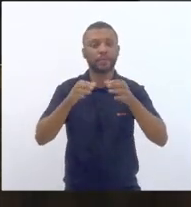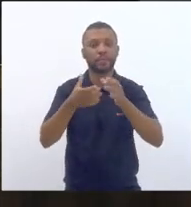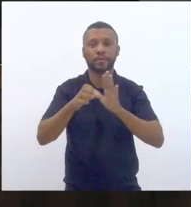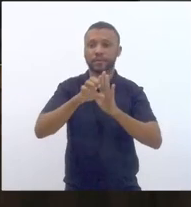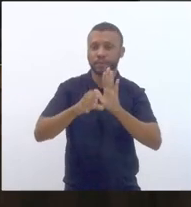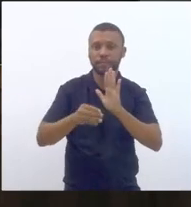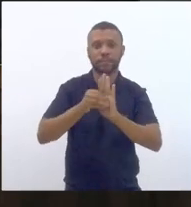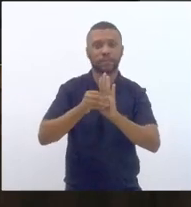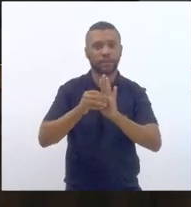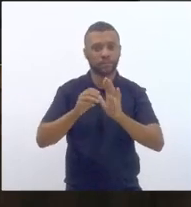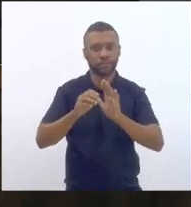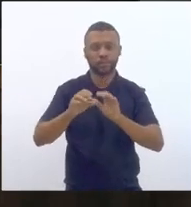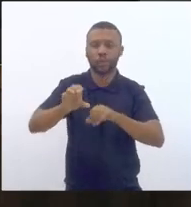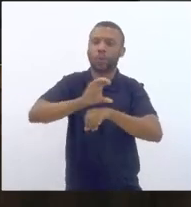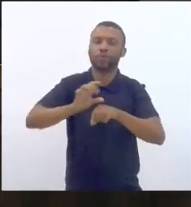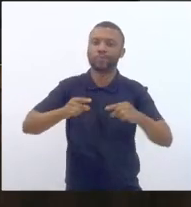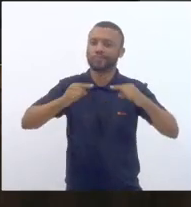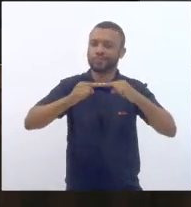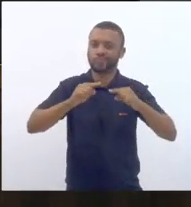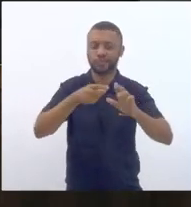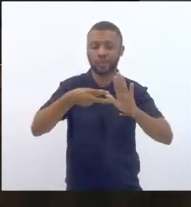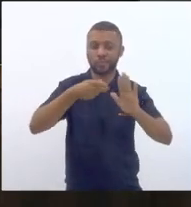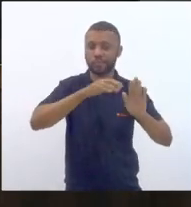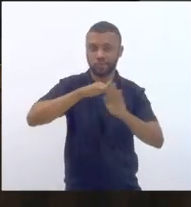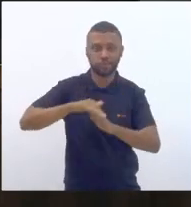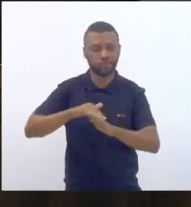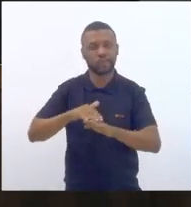Constitucionais e Veto. É pela derrubada, acertamos, tá?